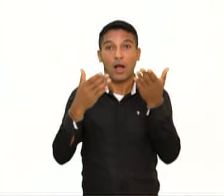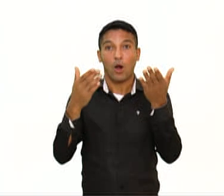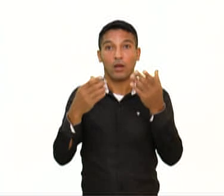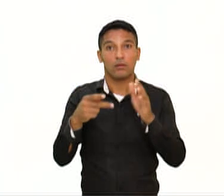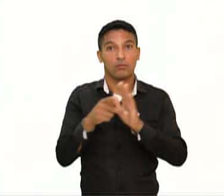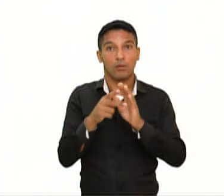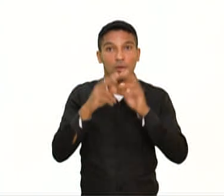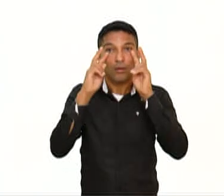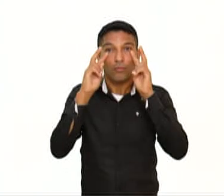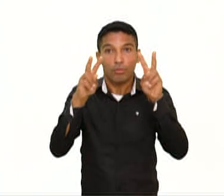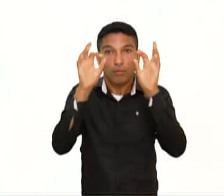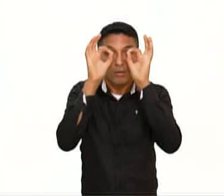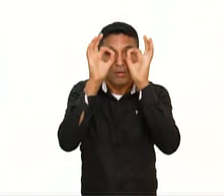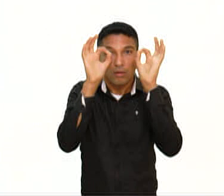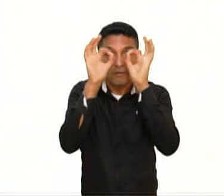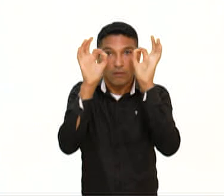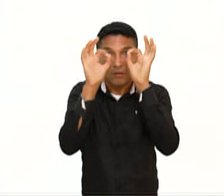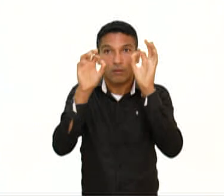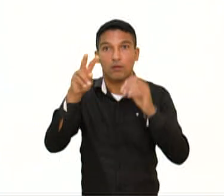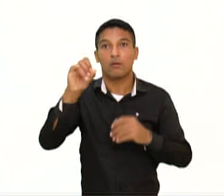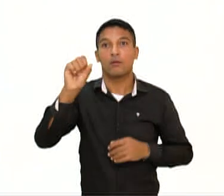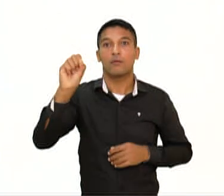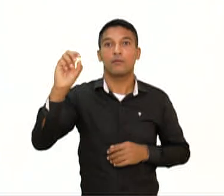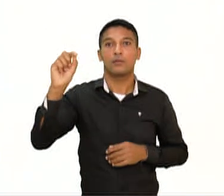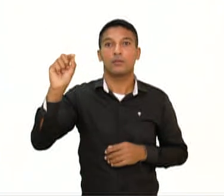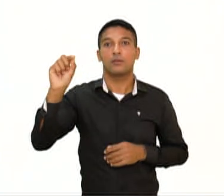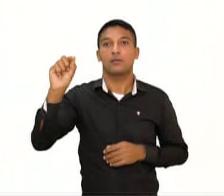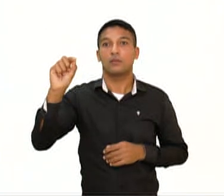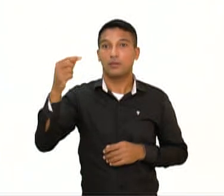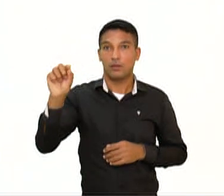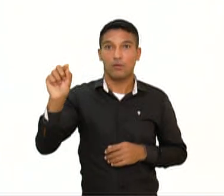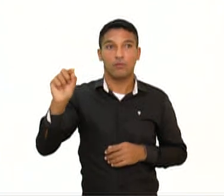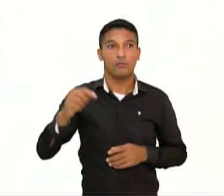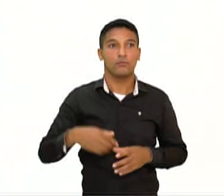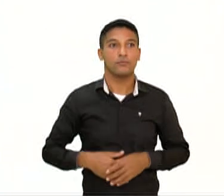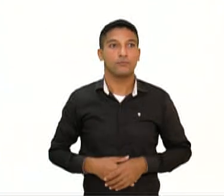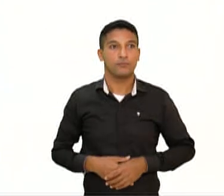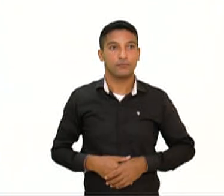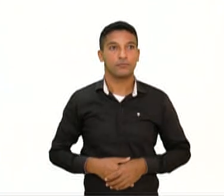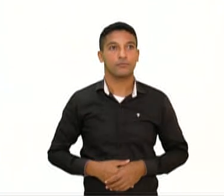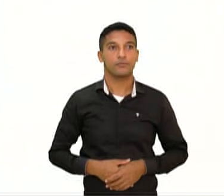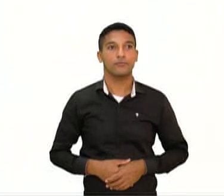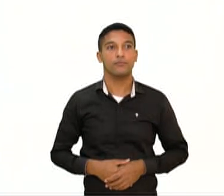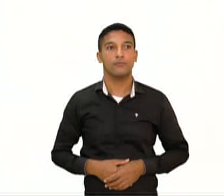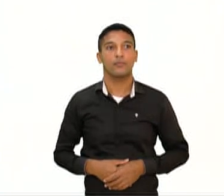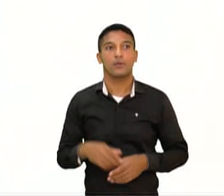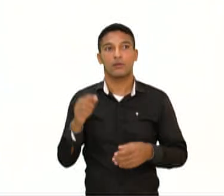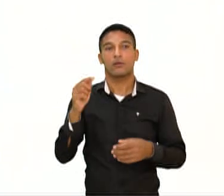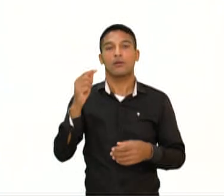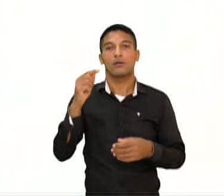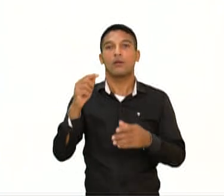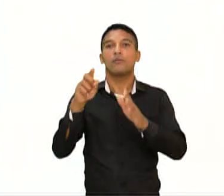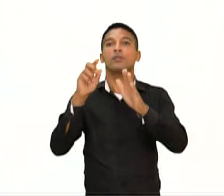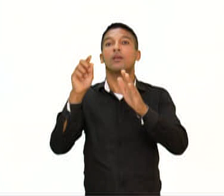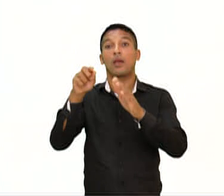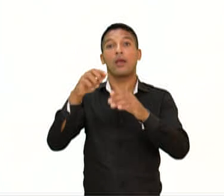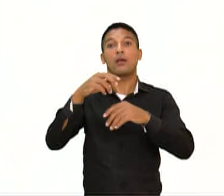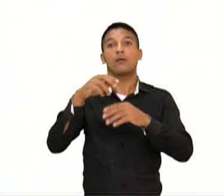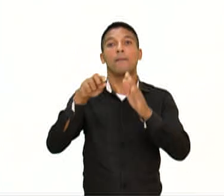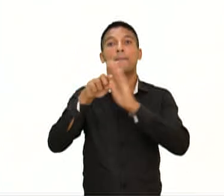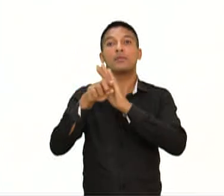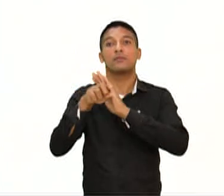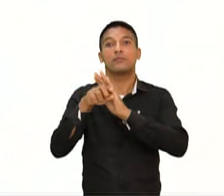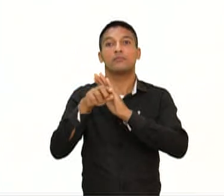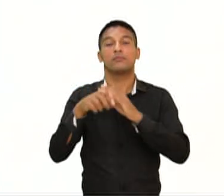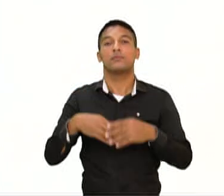link com a aula de física para vocês, tá? Então, com um conterrâneo meu lá de Piraquara, também professor de Piraquara, professor Uco, ele fez uma